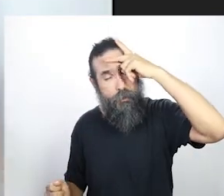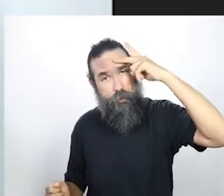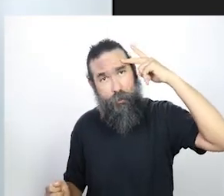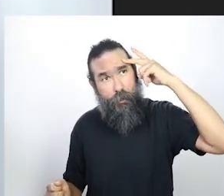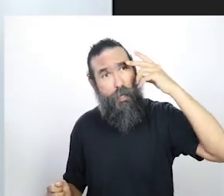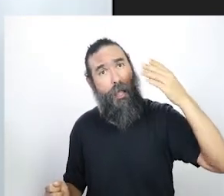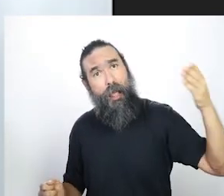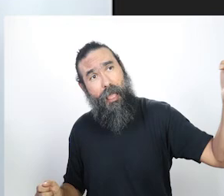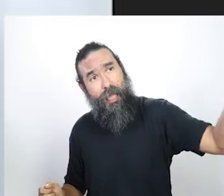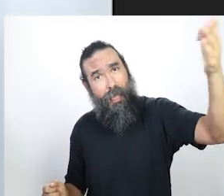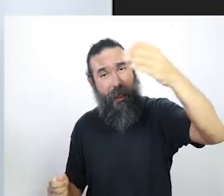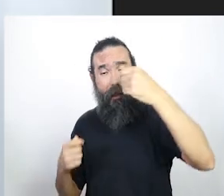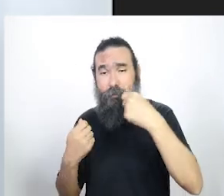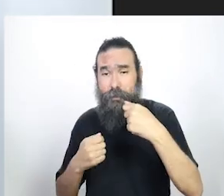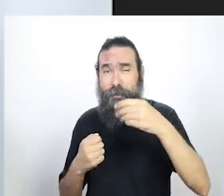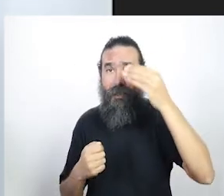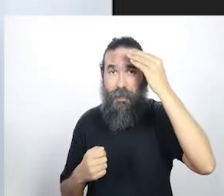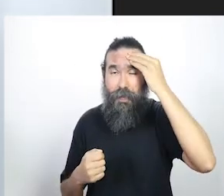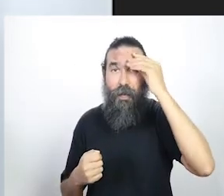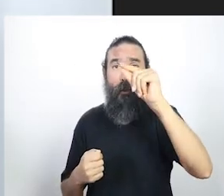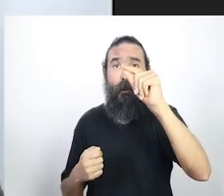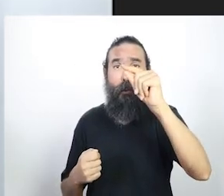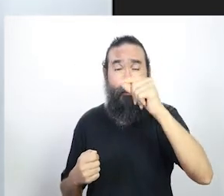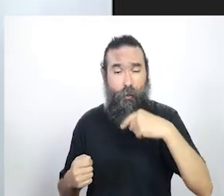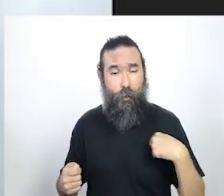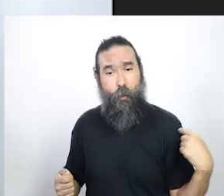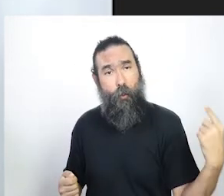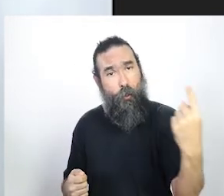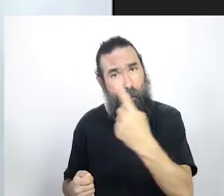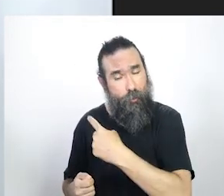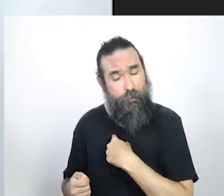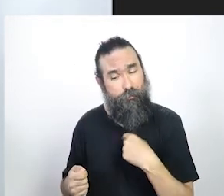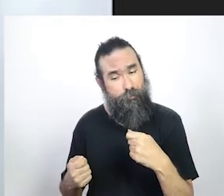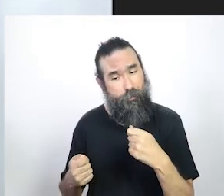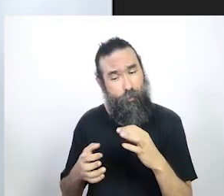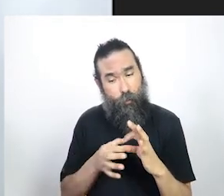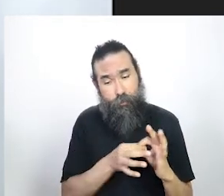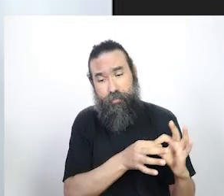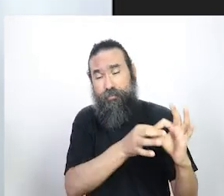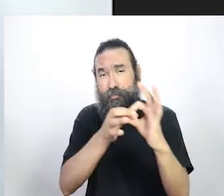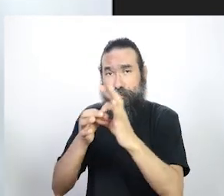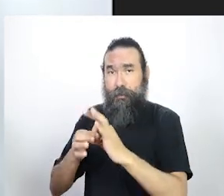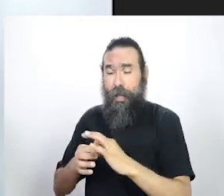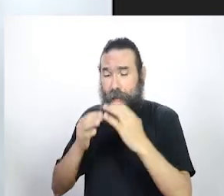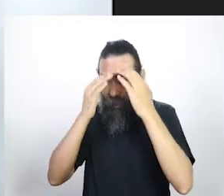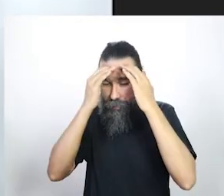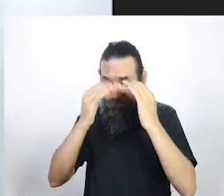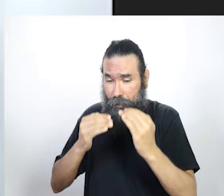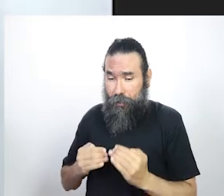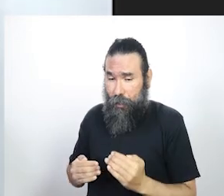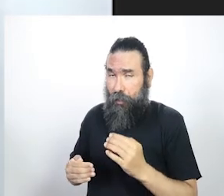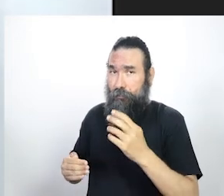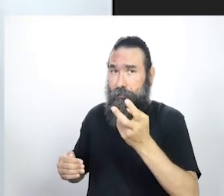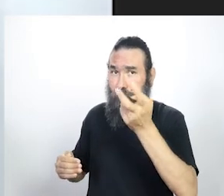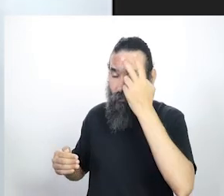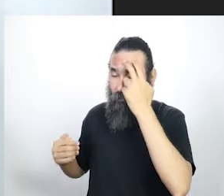entender e sentir pertencente desse meio, desse espaço, e cuidar e visibilizar